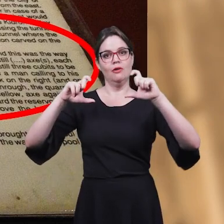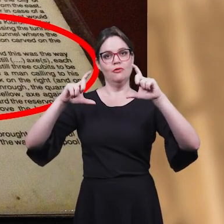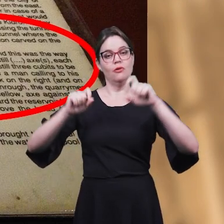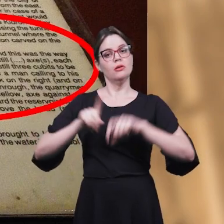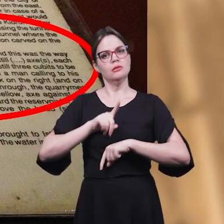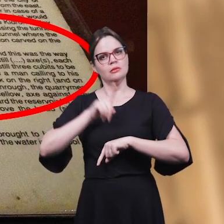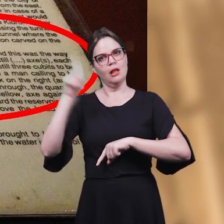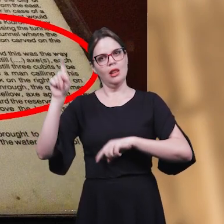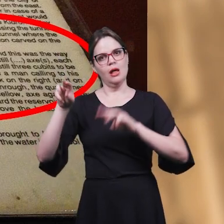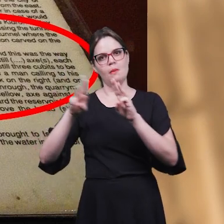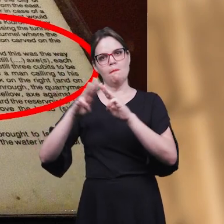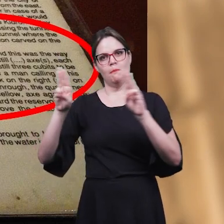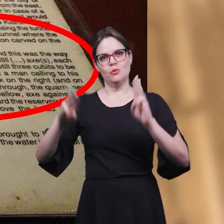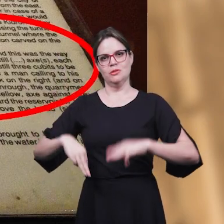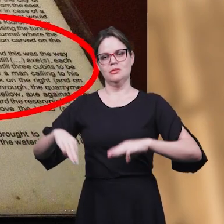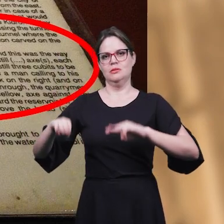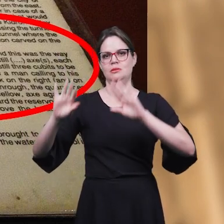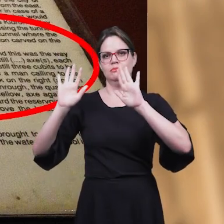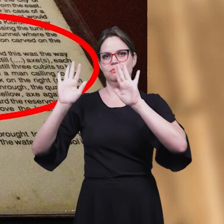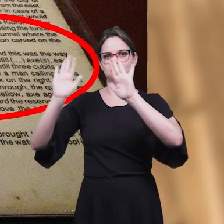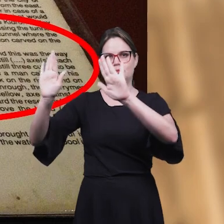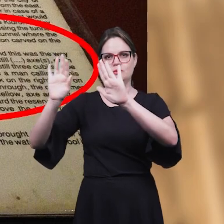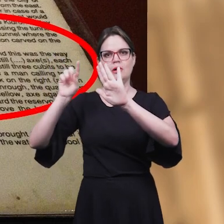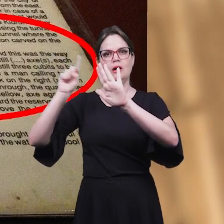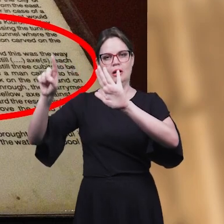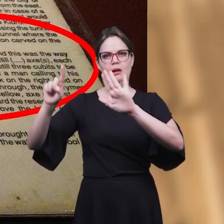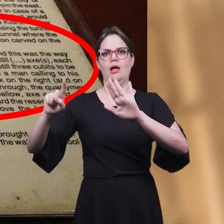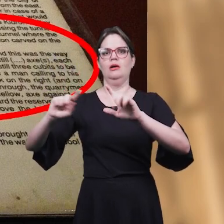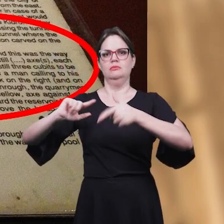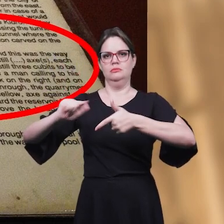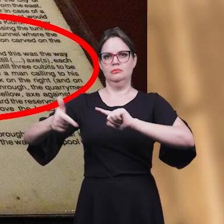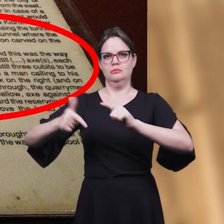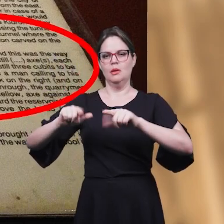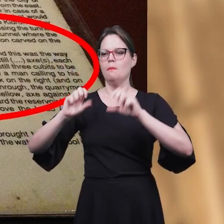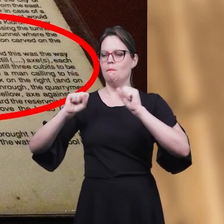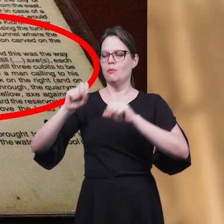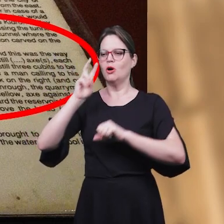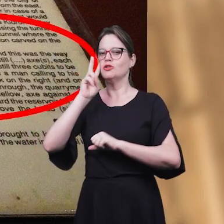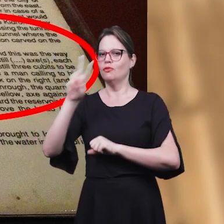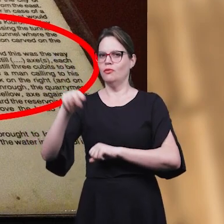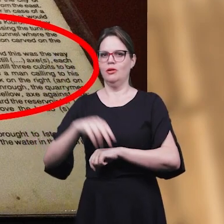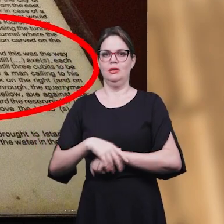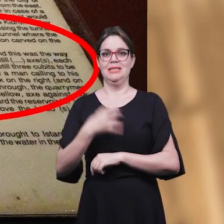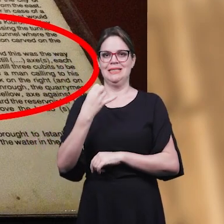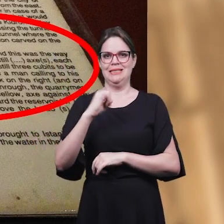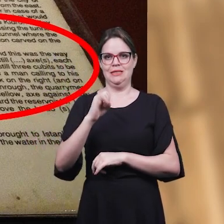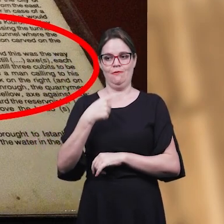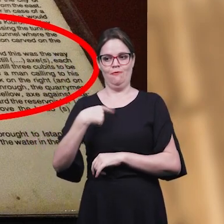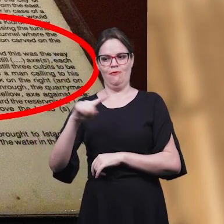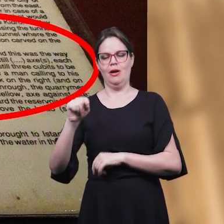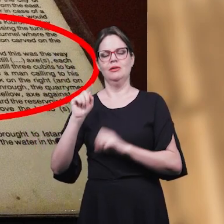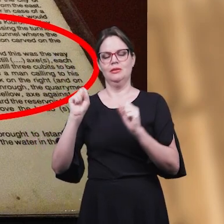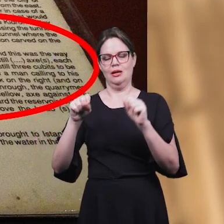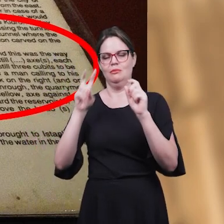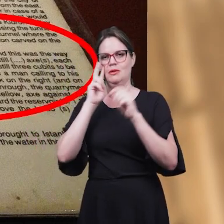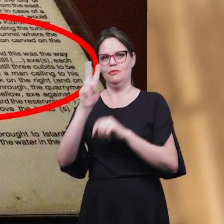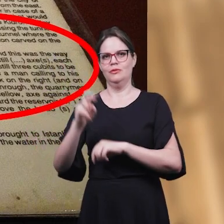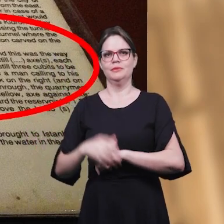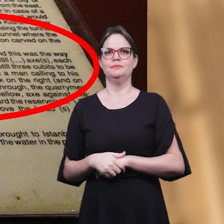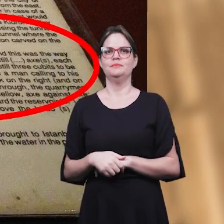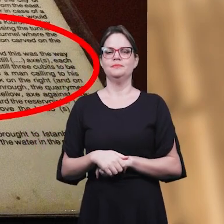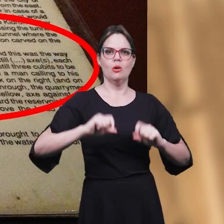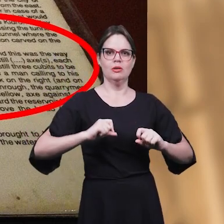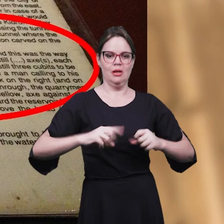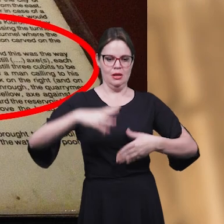vê essa estela. Então estava escrito assim, ó, na estela: enquanto os escavadores estavam levantando